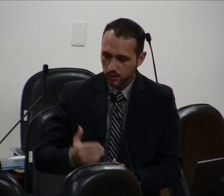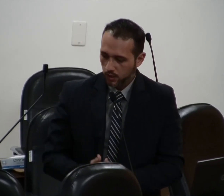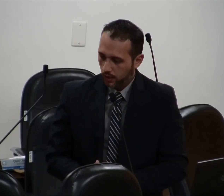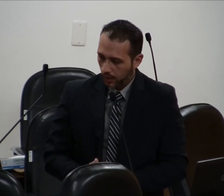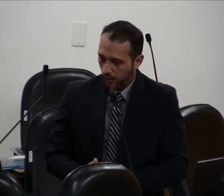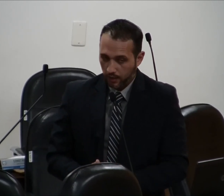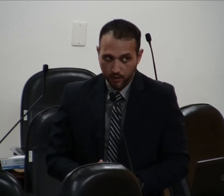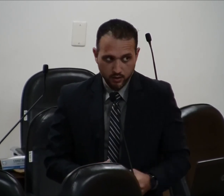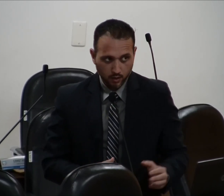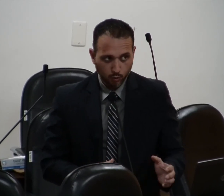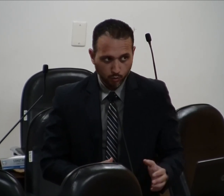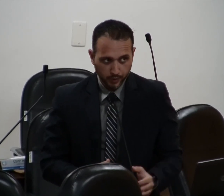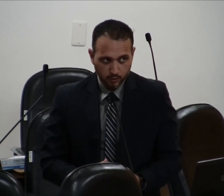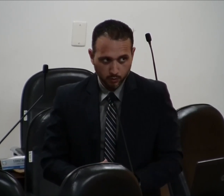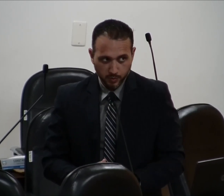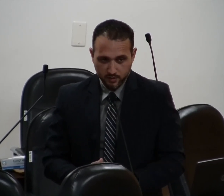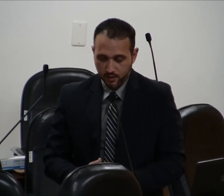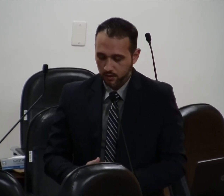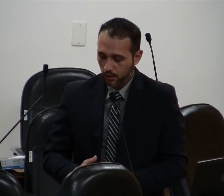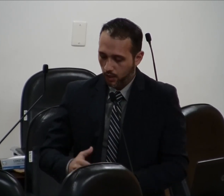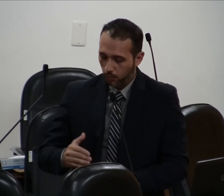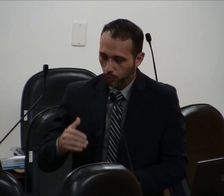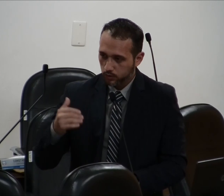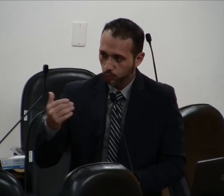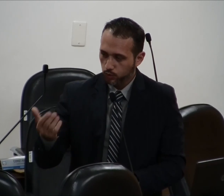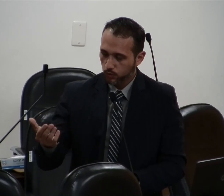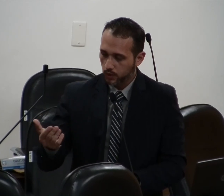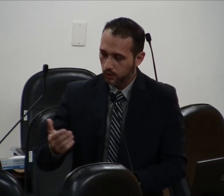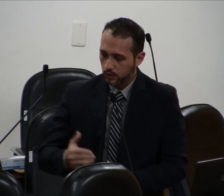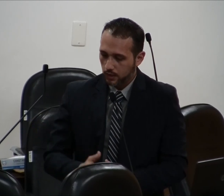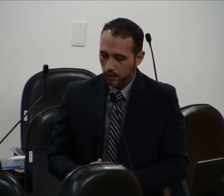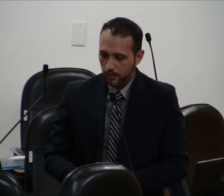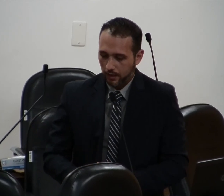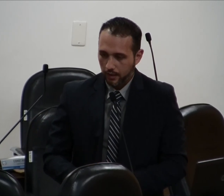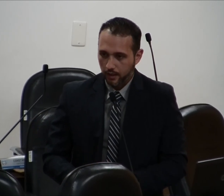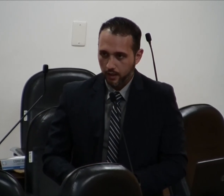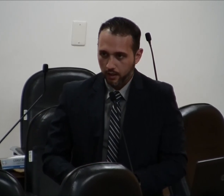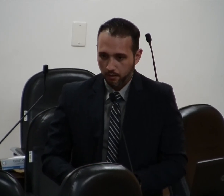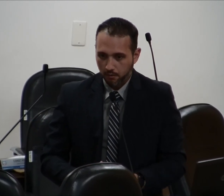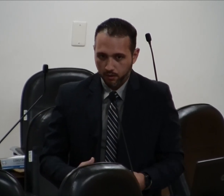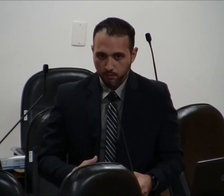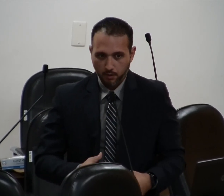grande, já concluindo, presidente, é uma monta muito grande,